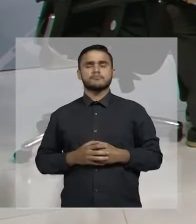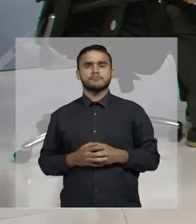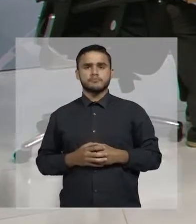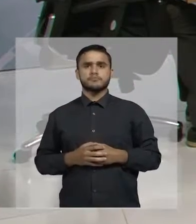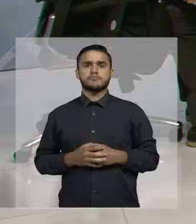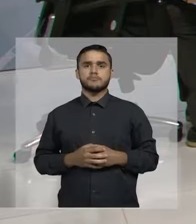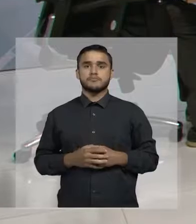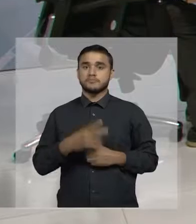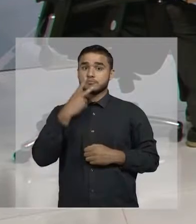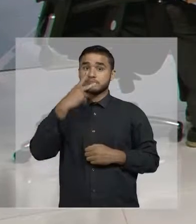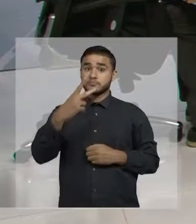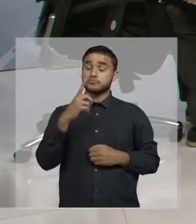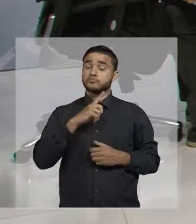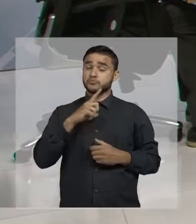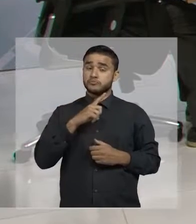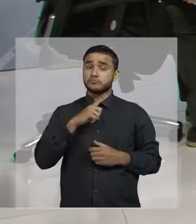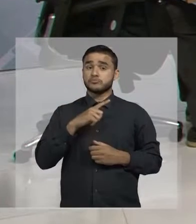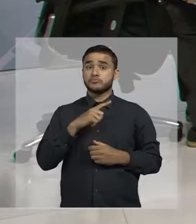24 partidos,